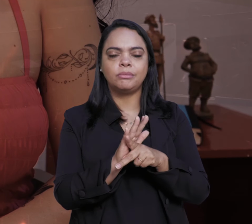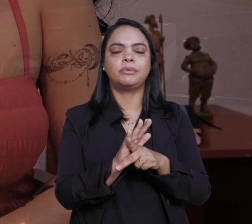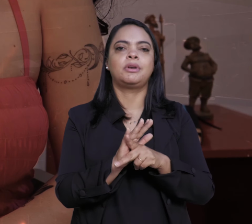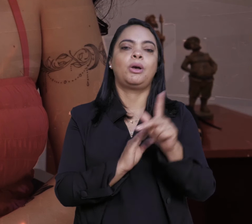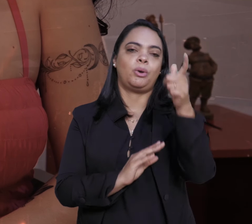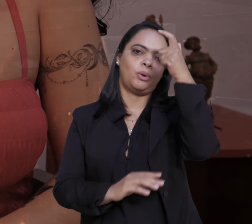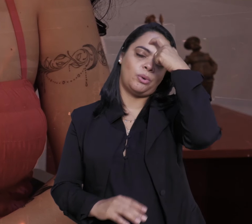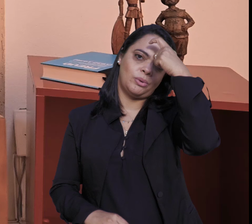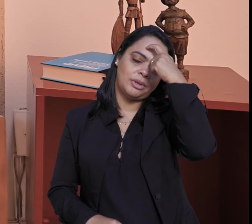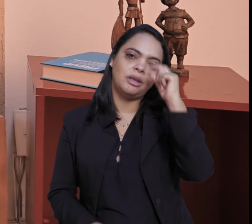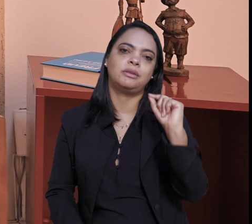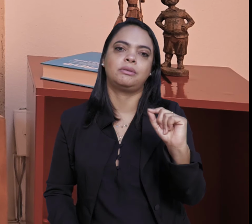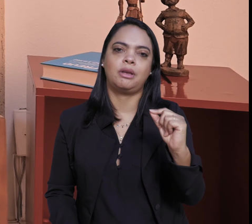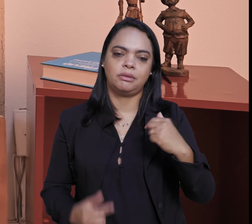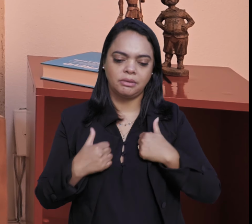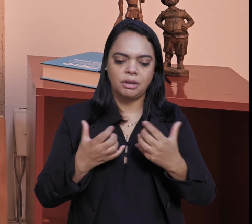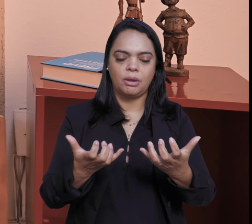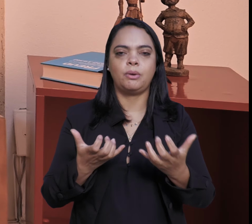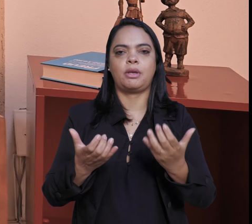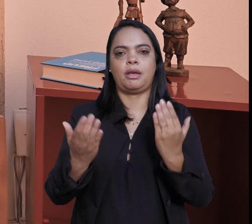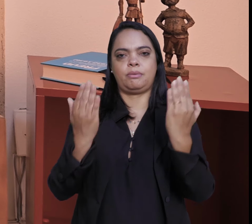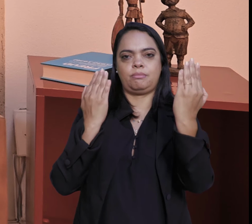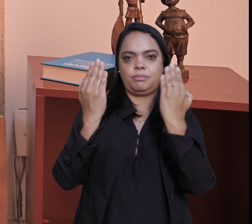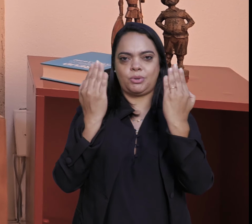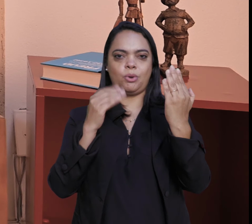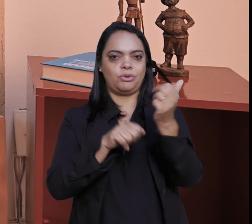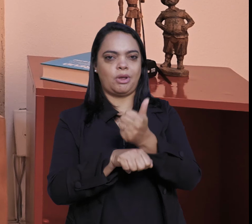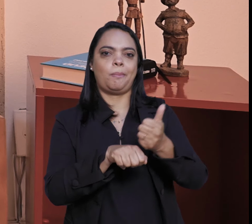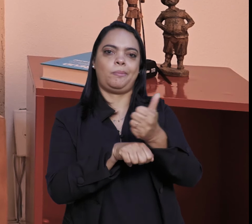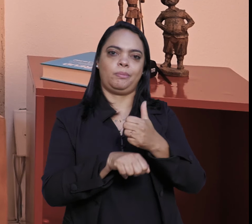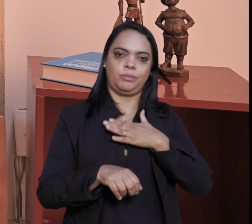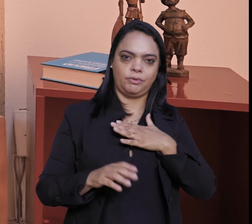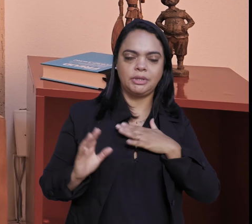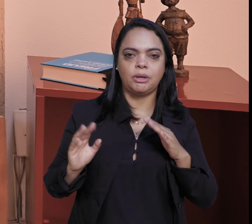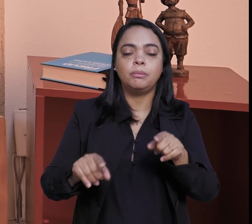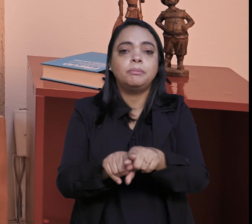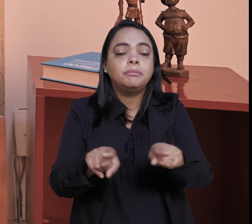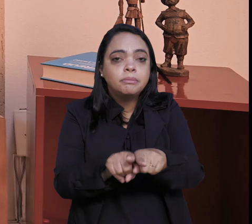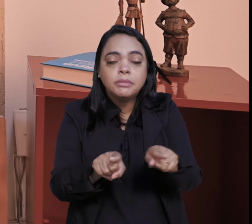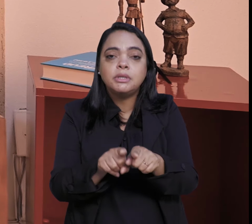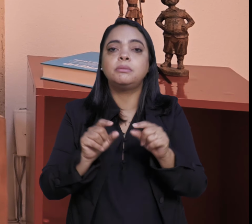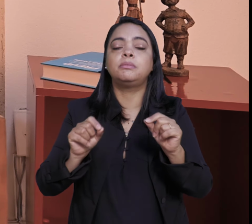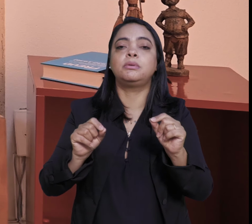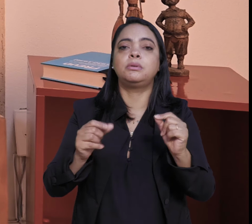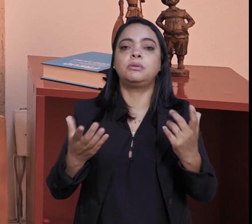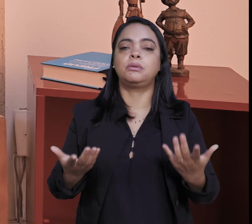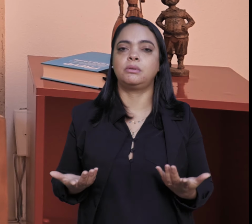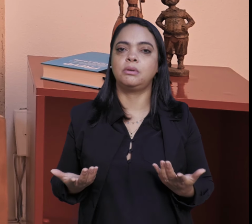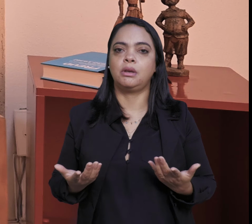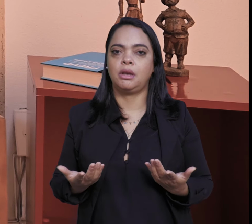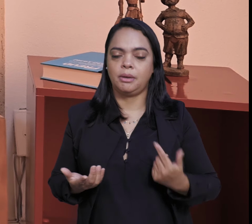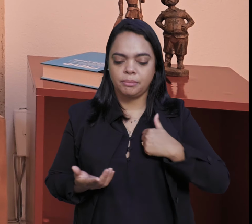que eu queria seguir a psicologia como uma profissão, mas como também uma